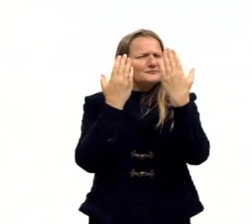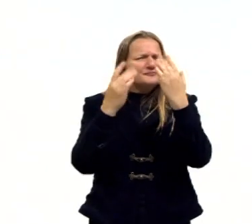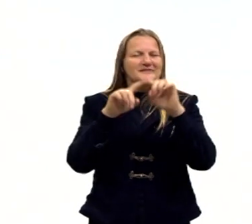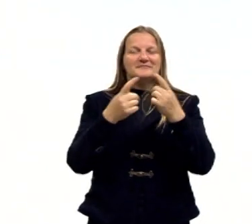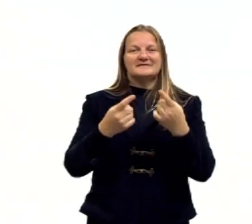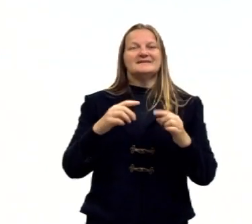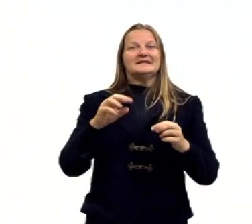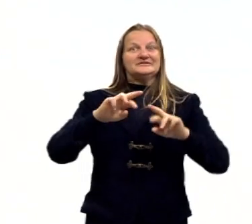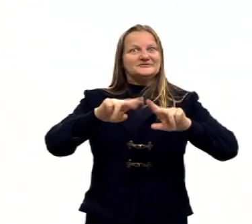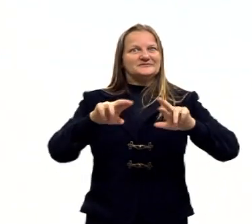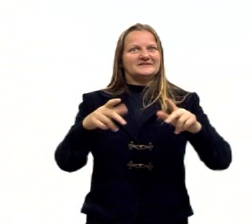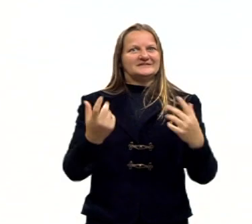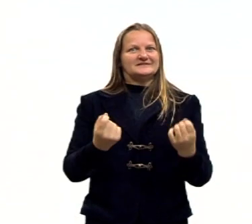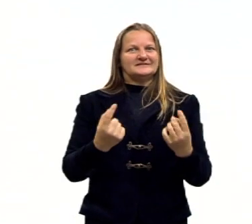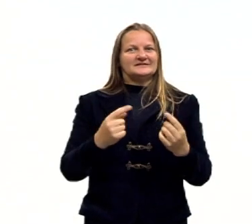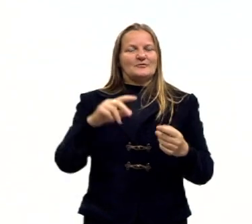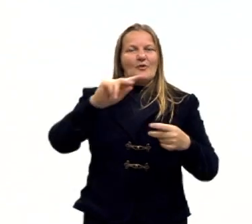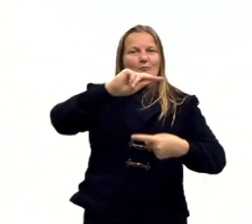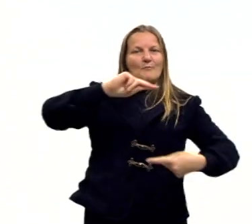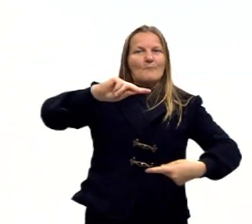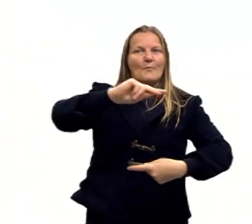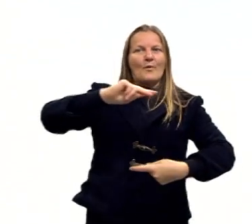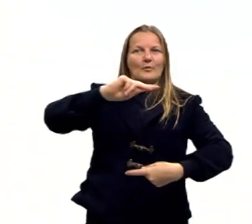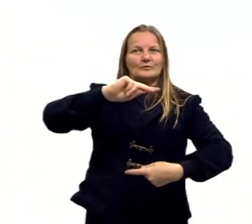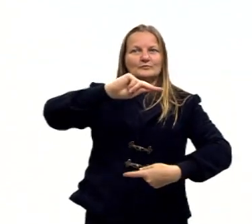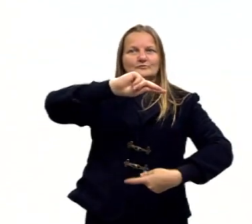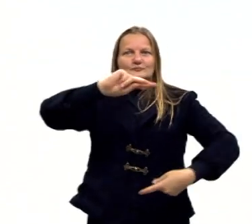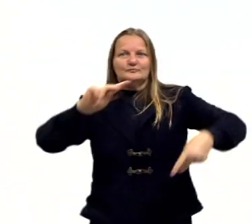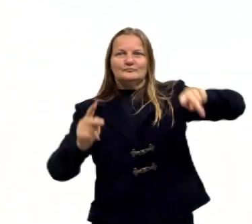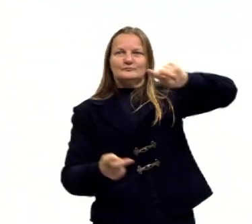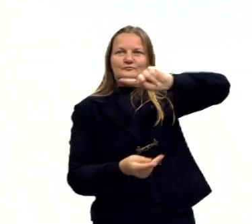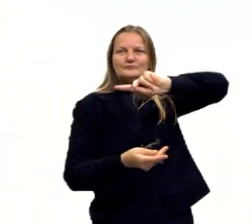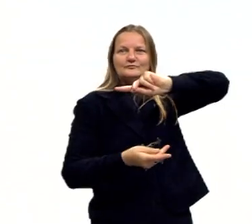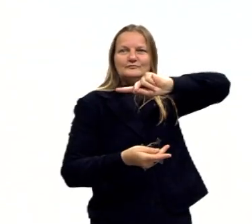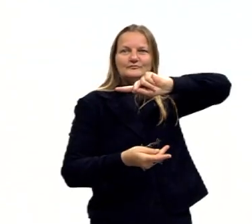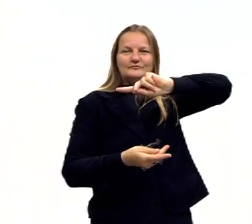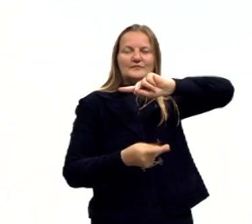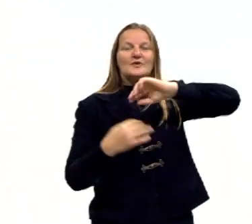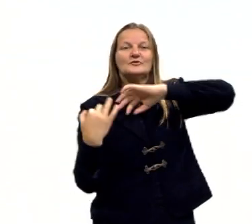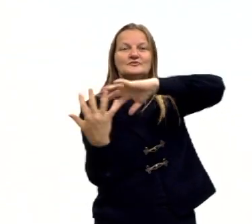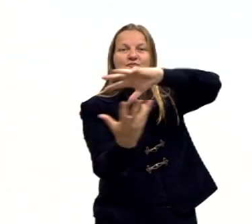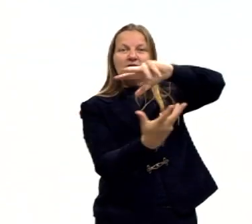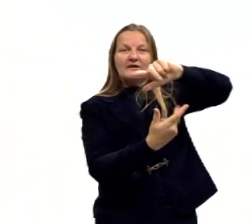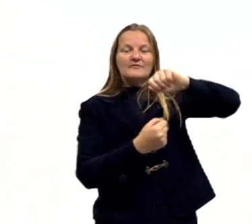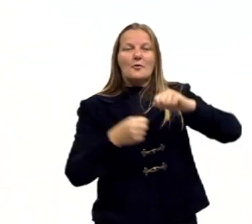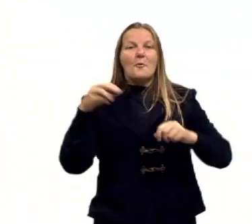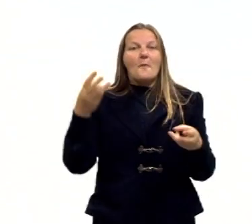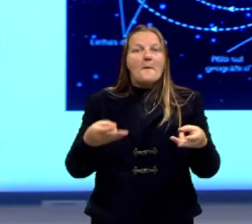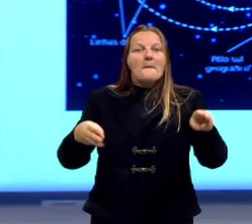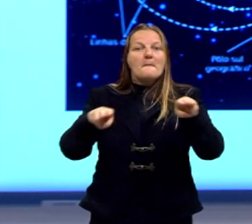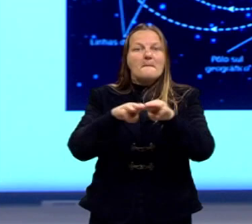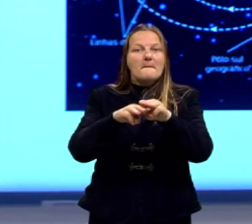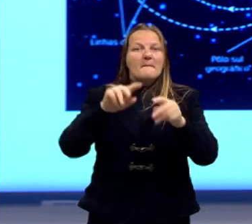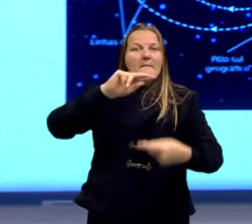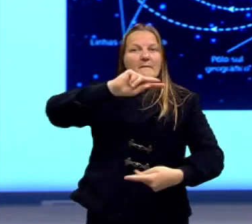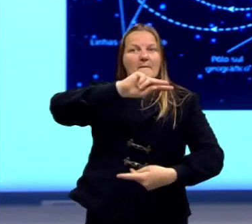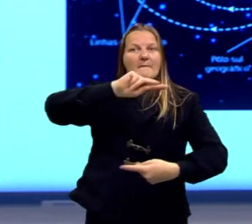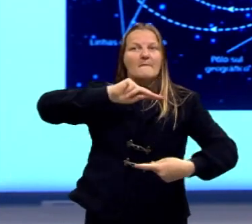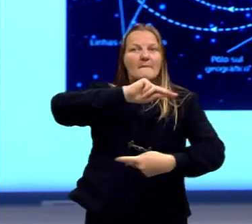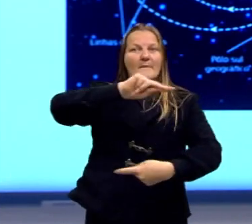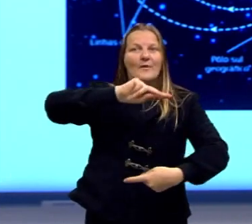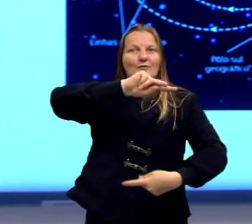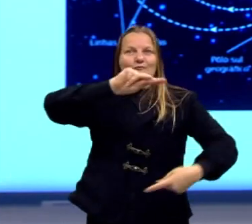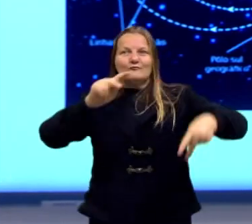basicamente eles estão trocados neopolo aonde a gente tem o polo norte geográfico na verdade a gente tem o Pólo Sul magnético